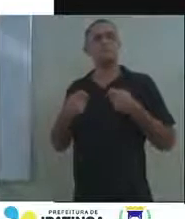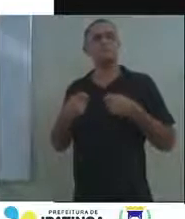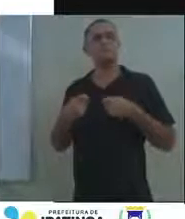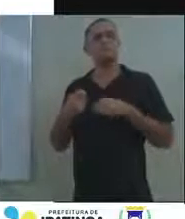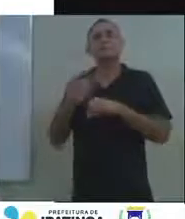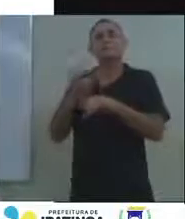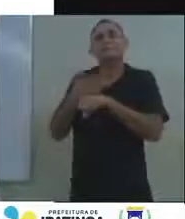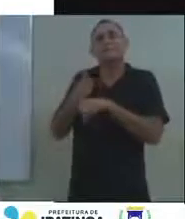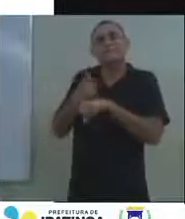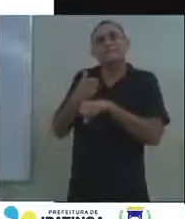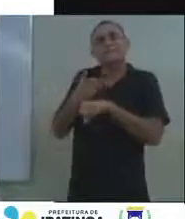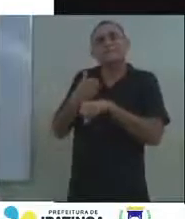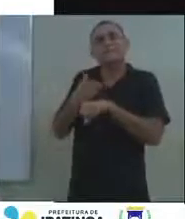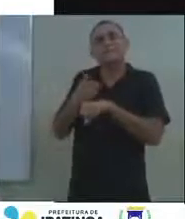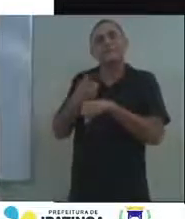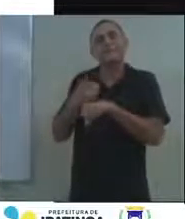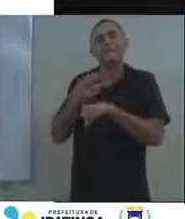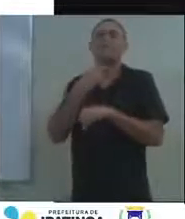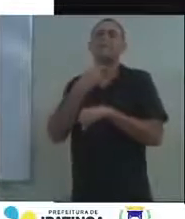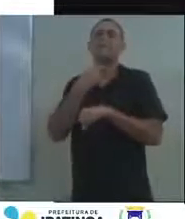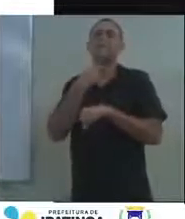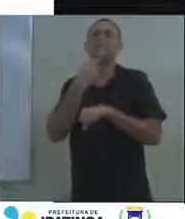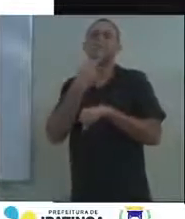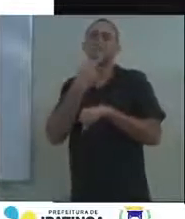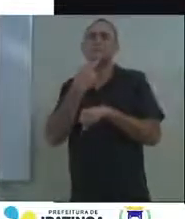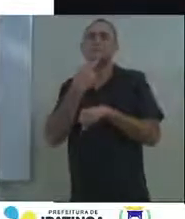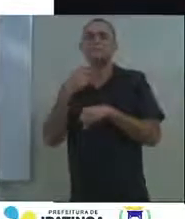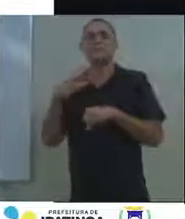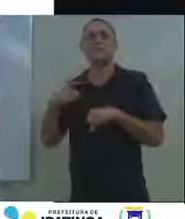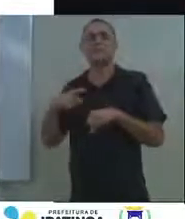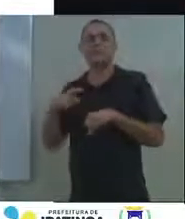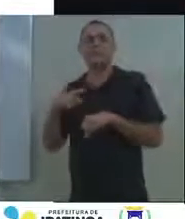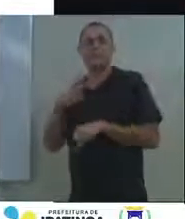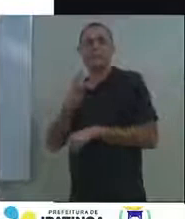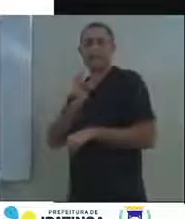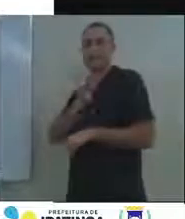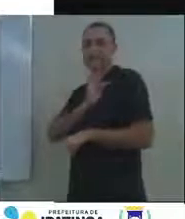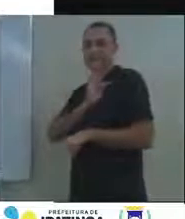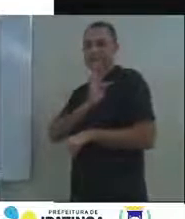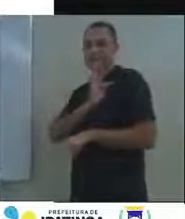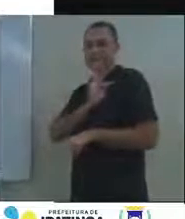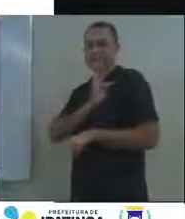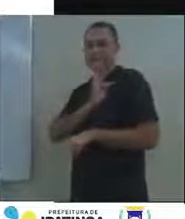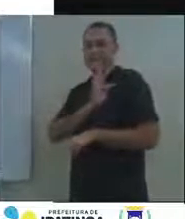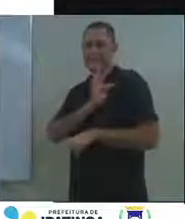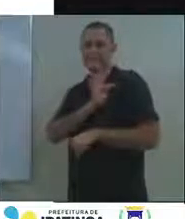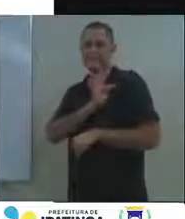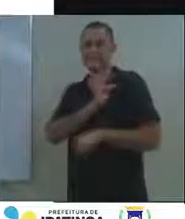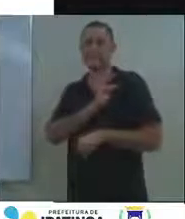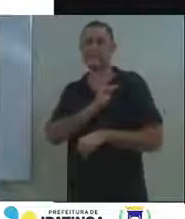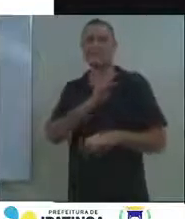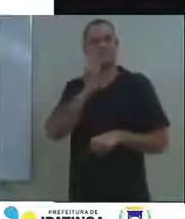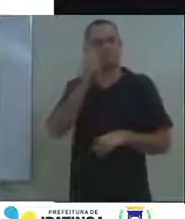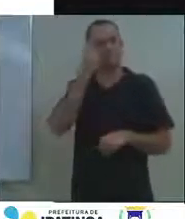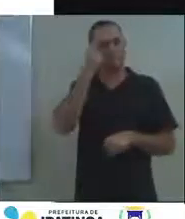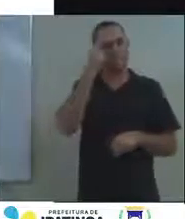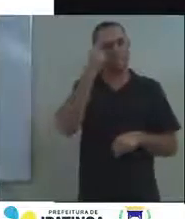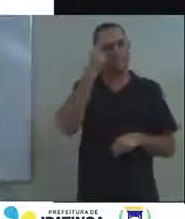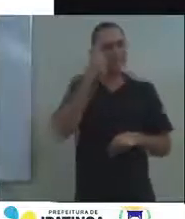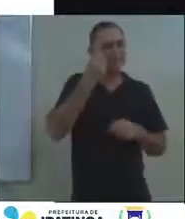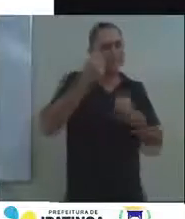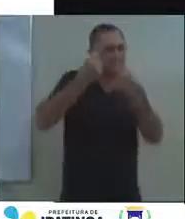faço? Existem, gente, técnicas para desaquecer a voz. Mas eu vou falar, eu vou contar um segredinho para